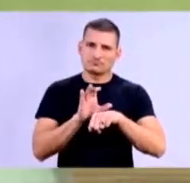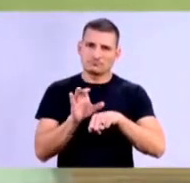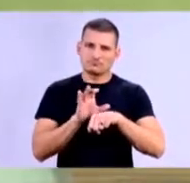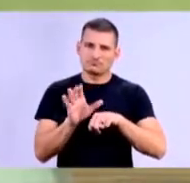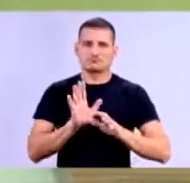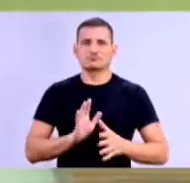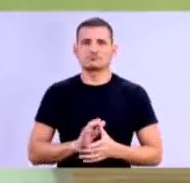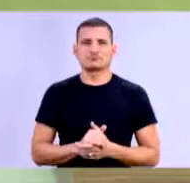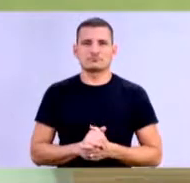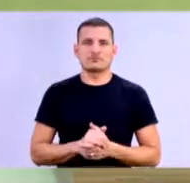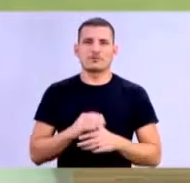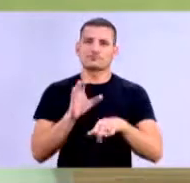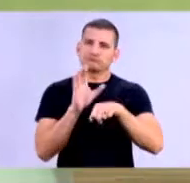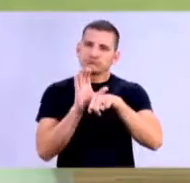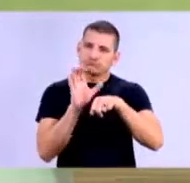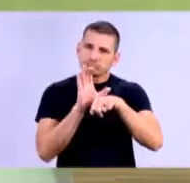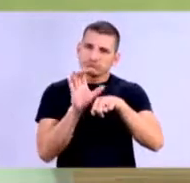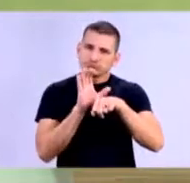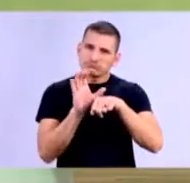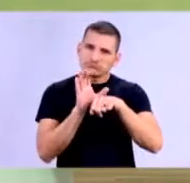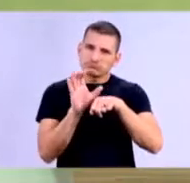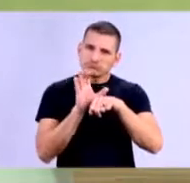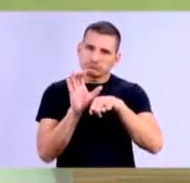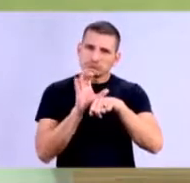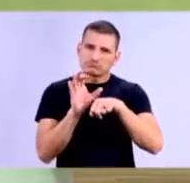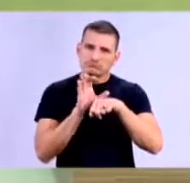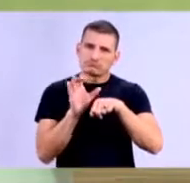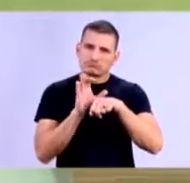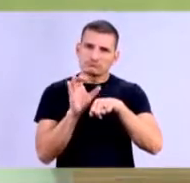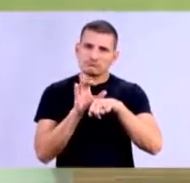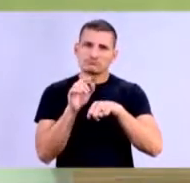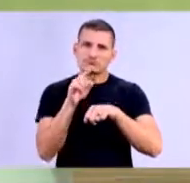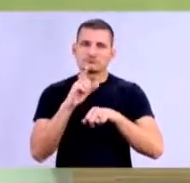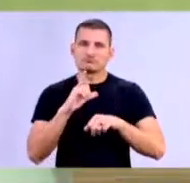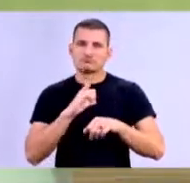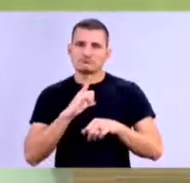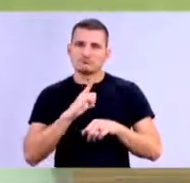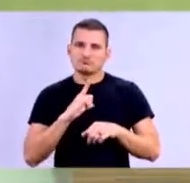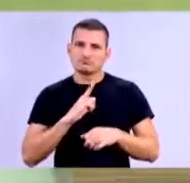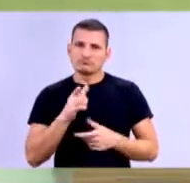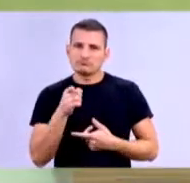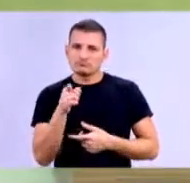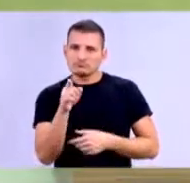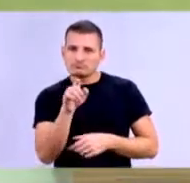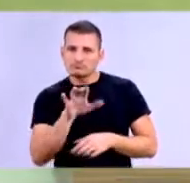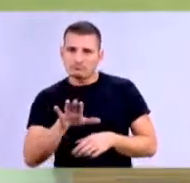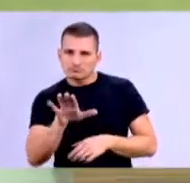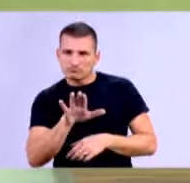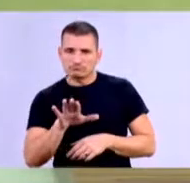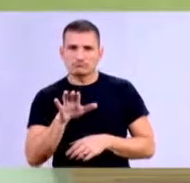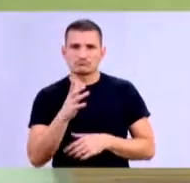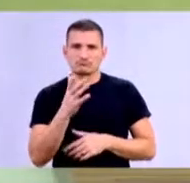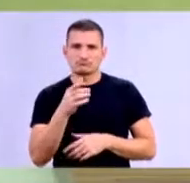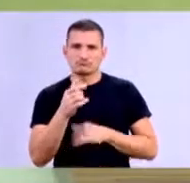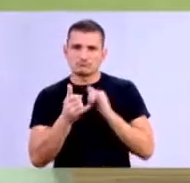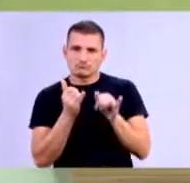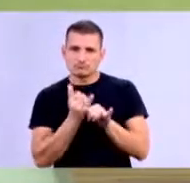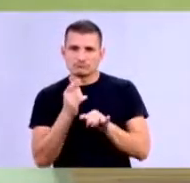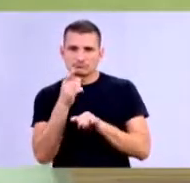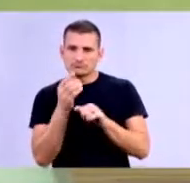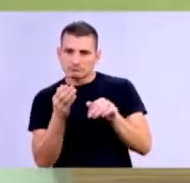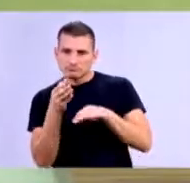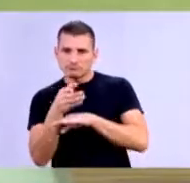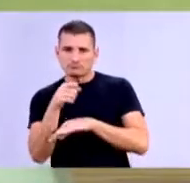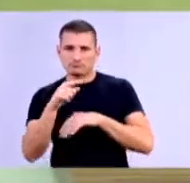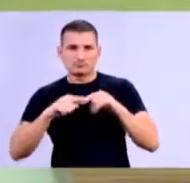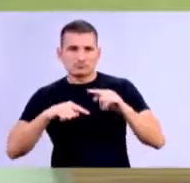são cursos de curta duração que você tem um ambiente virtual de aprendizagem, você acessa de lá os materiais